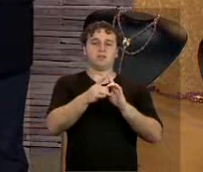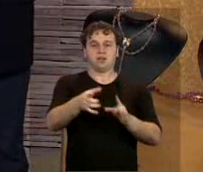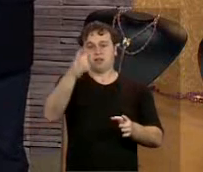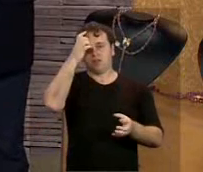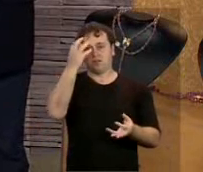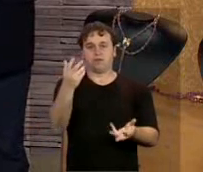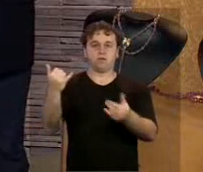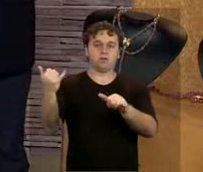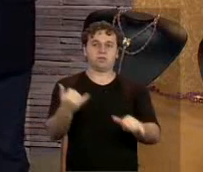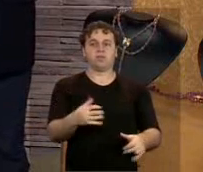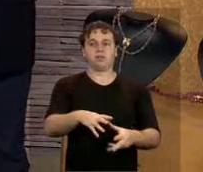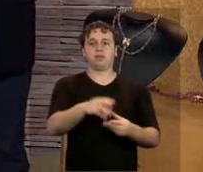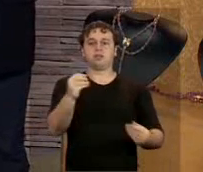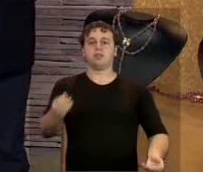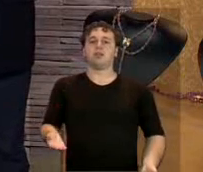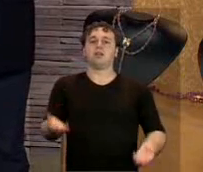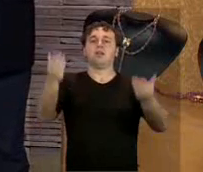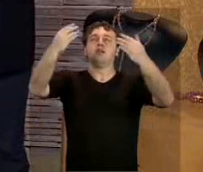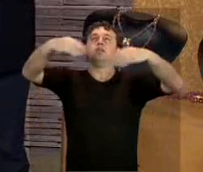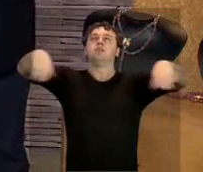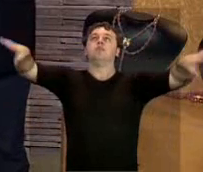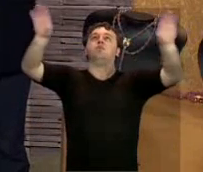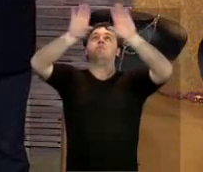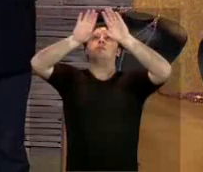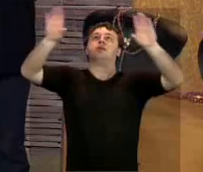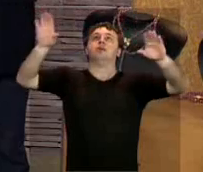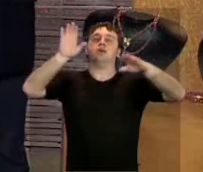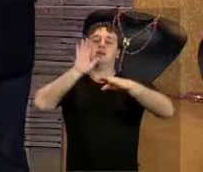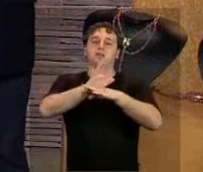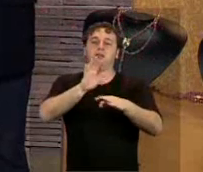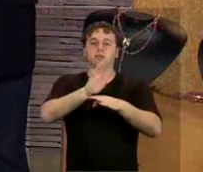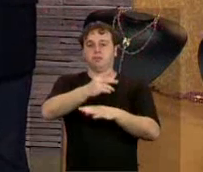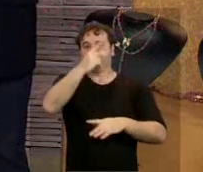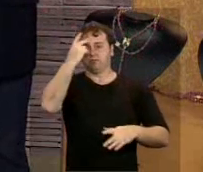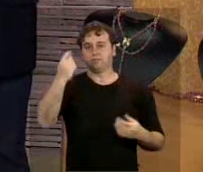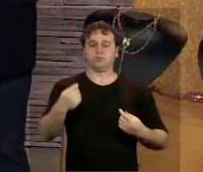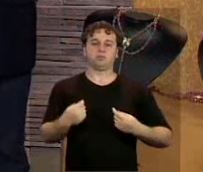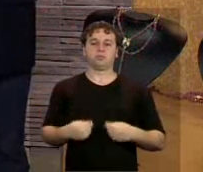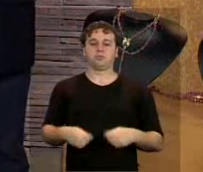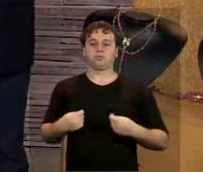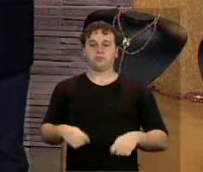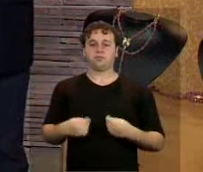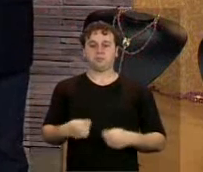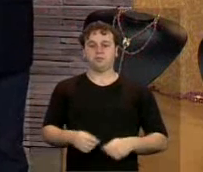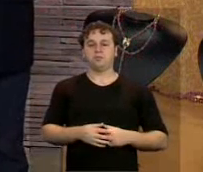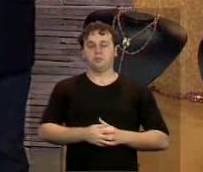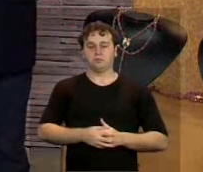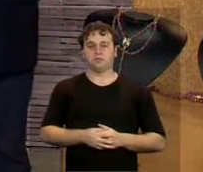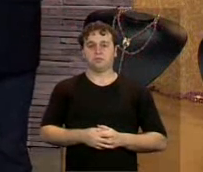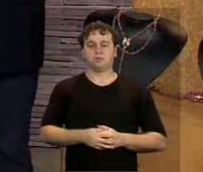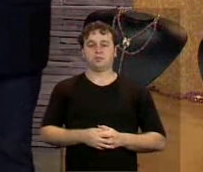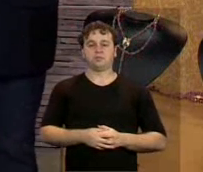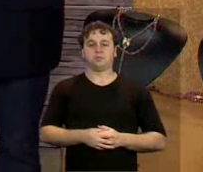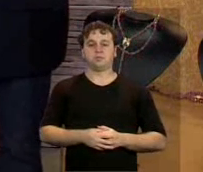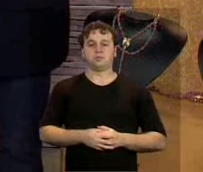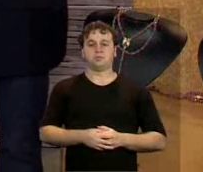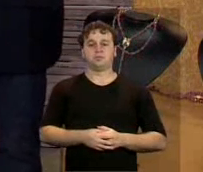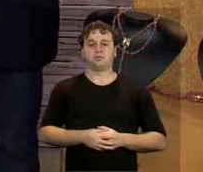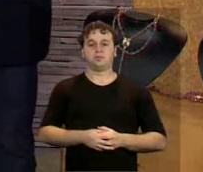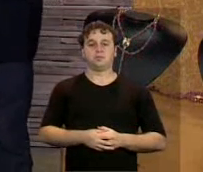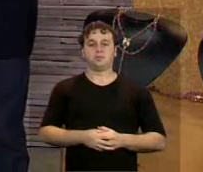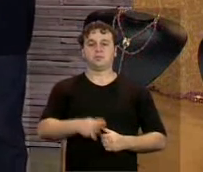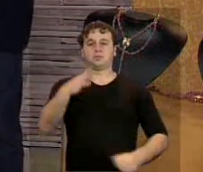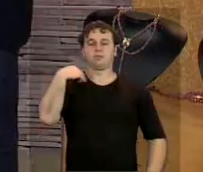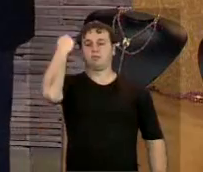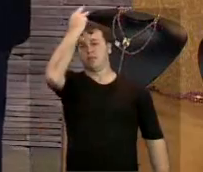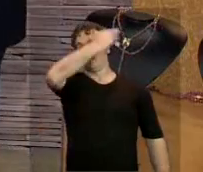perdoai-nos, livrai-nos do fogo do inferno, levai as almas todas para o céu e socorrei principalmente as que mais precisarem.